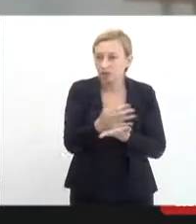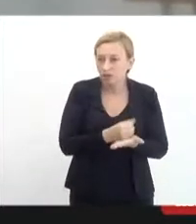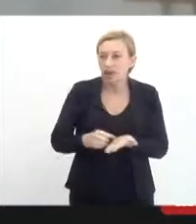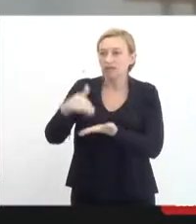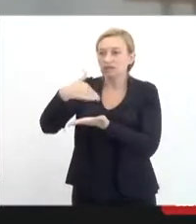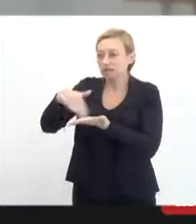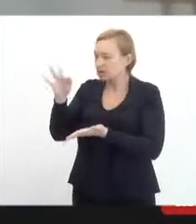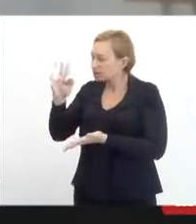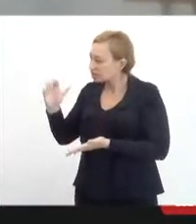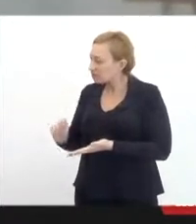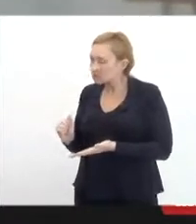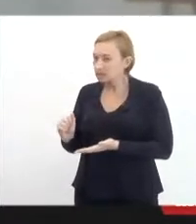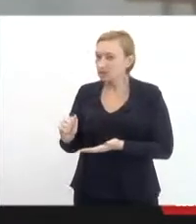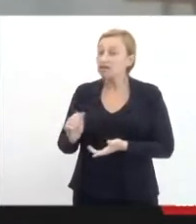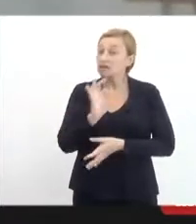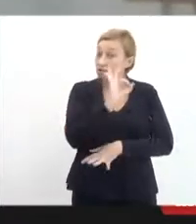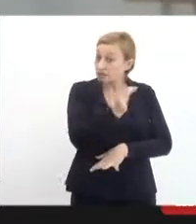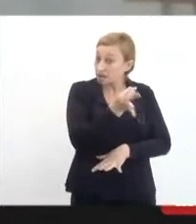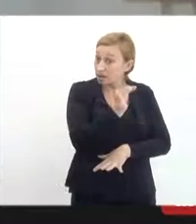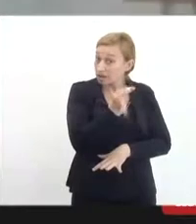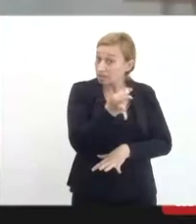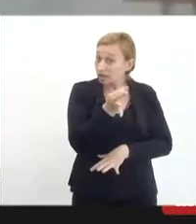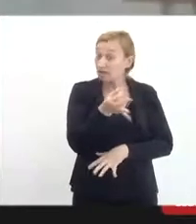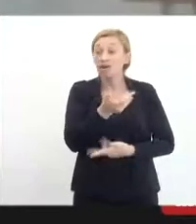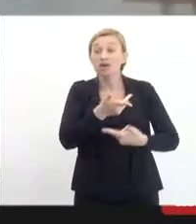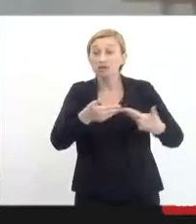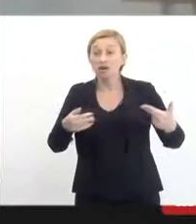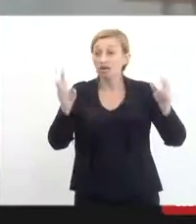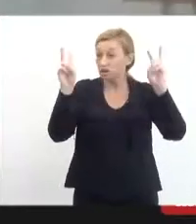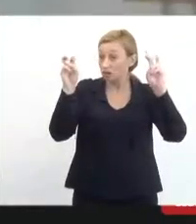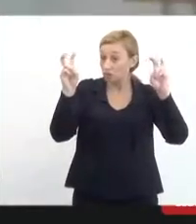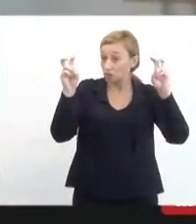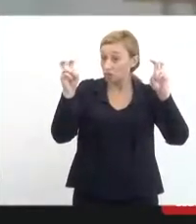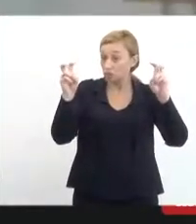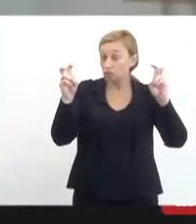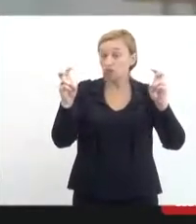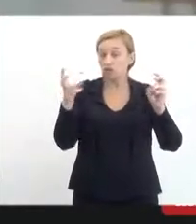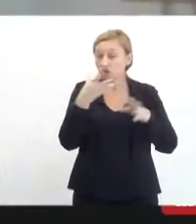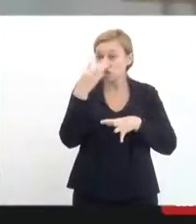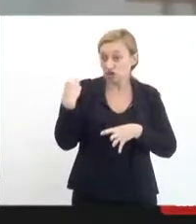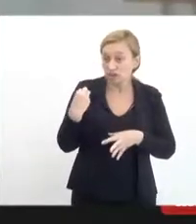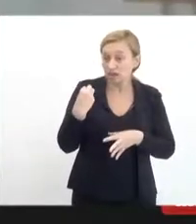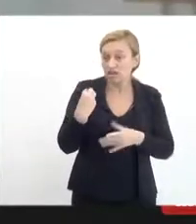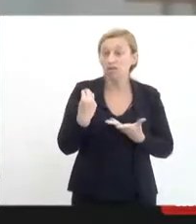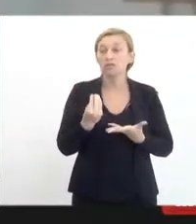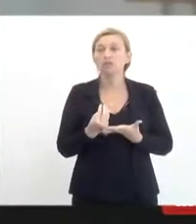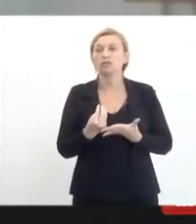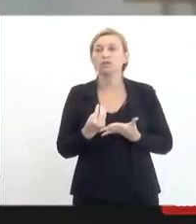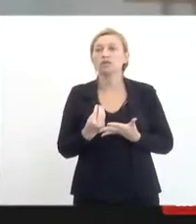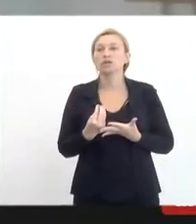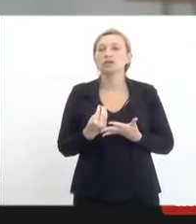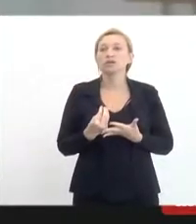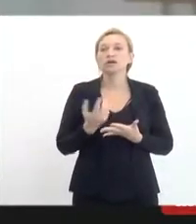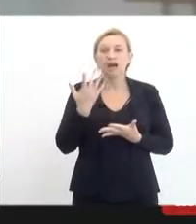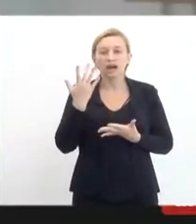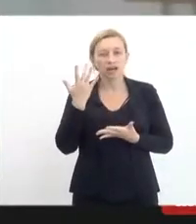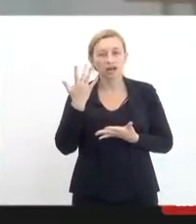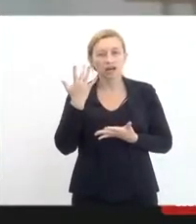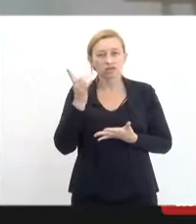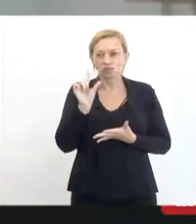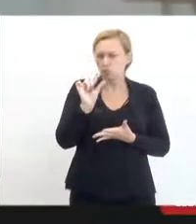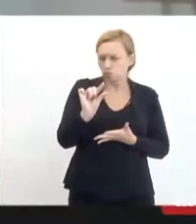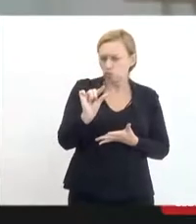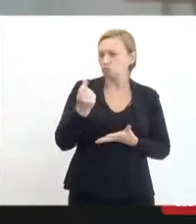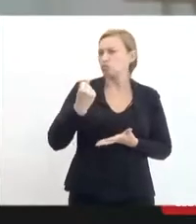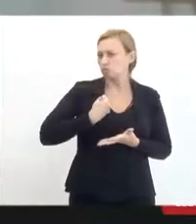de Fazenda. Certamente, muitas situações passaram batidas. Imagino que tenha sido uma minoria que tenha